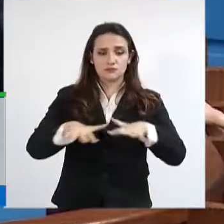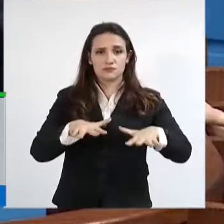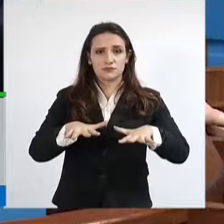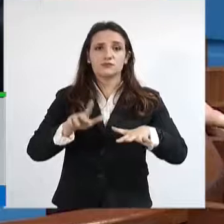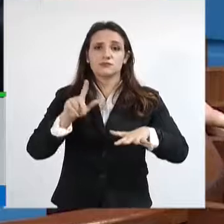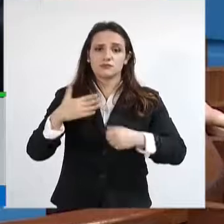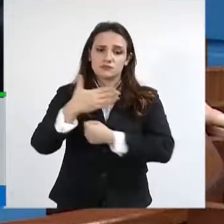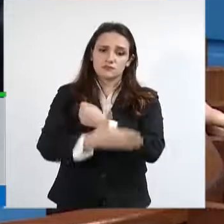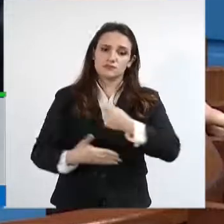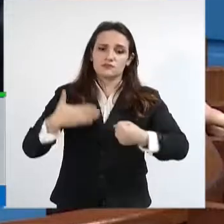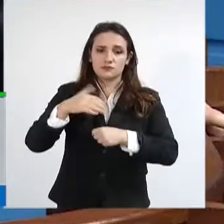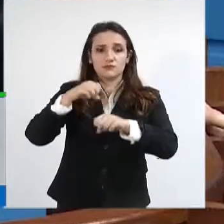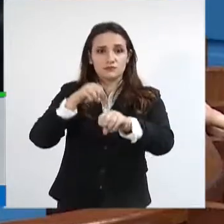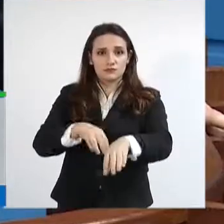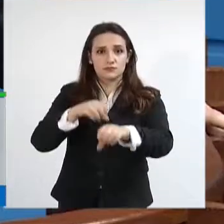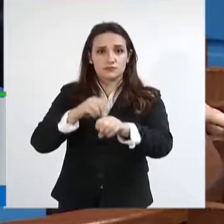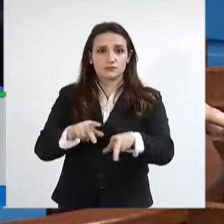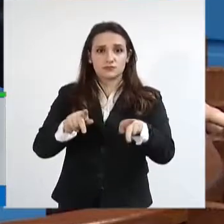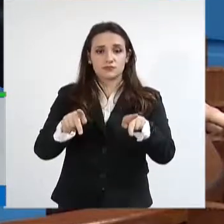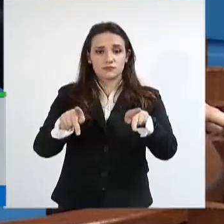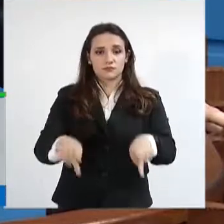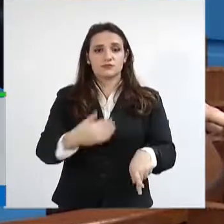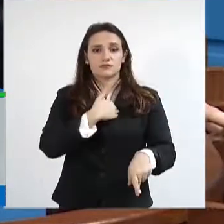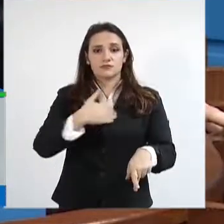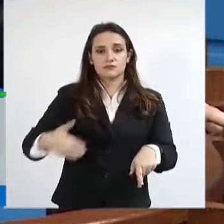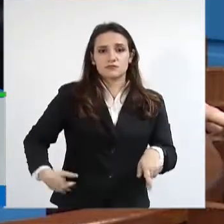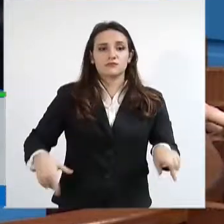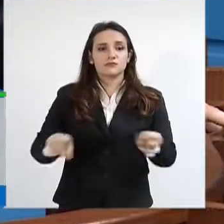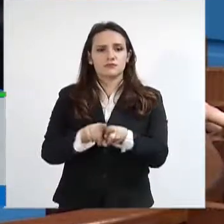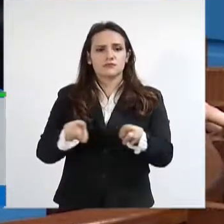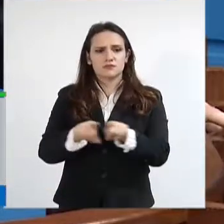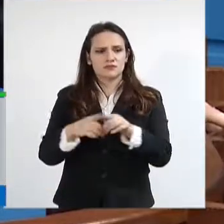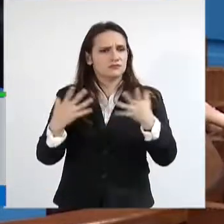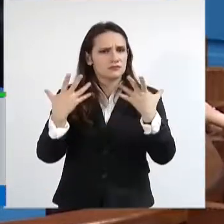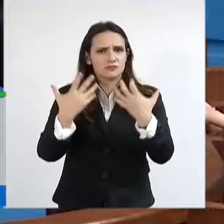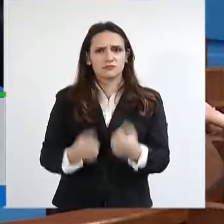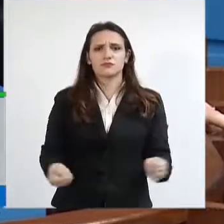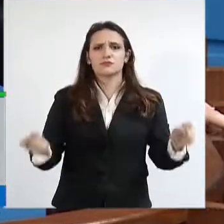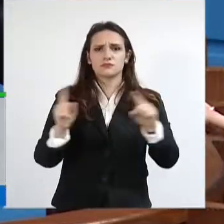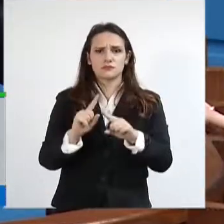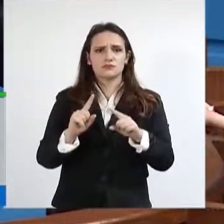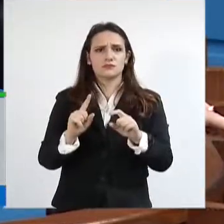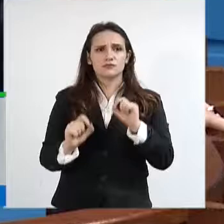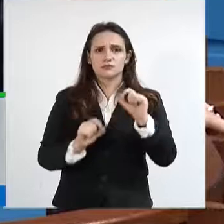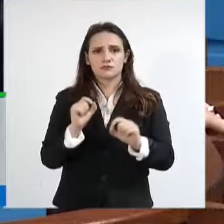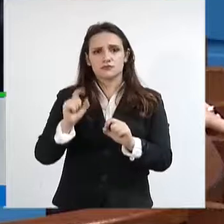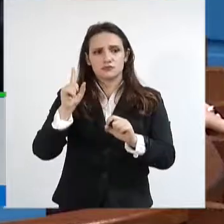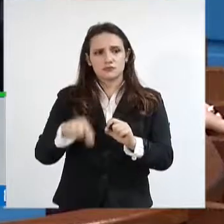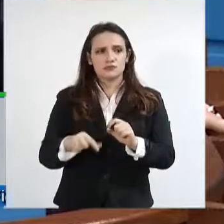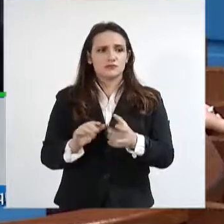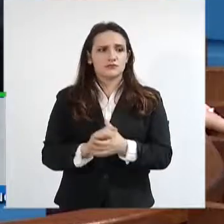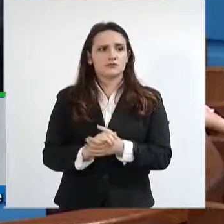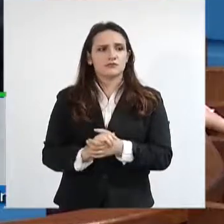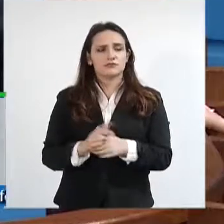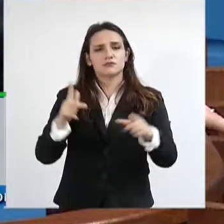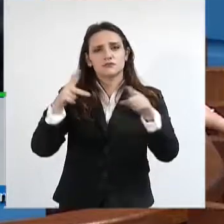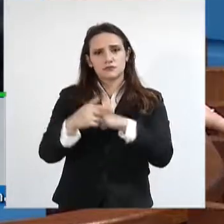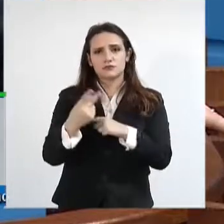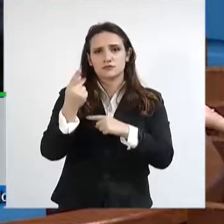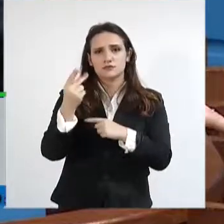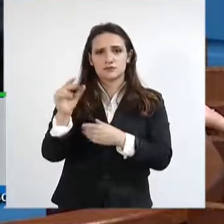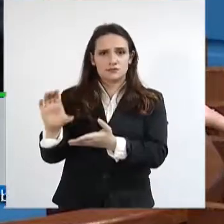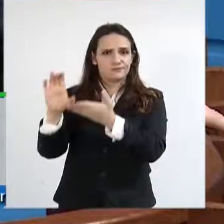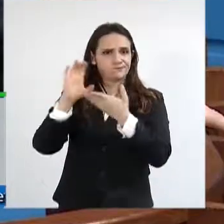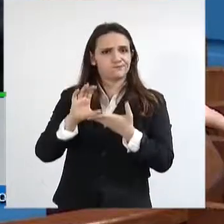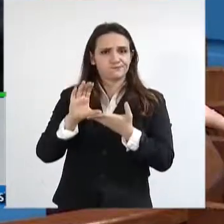em defesa da educação pública e contra o corte de recursos